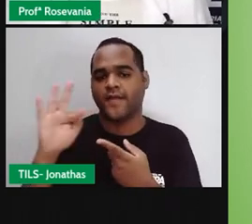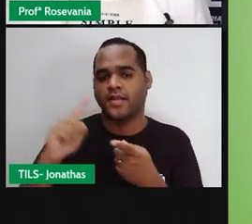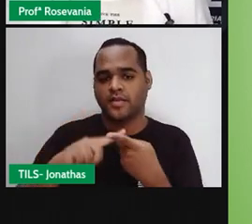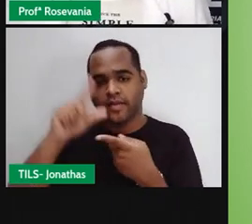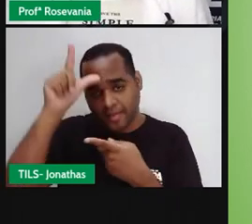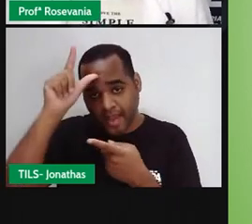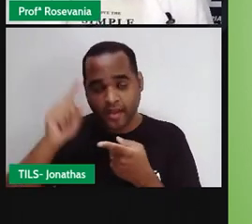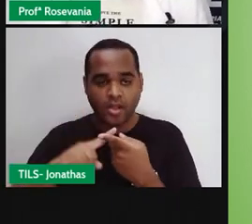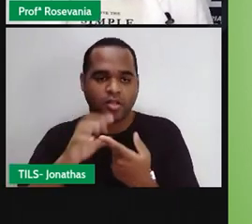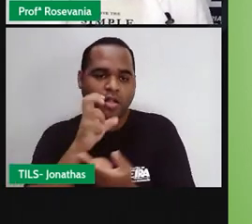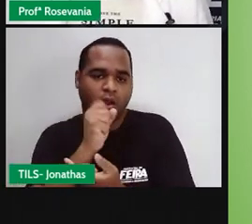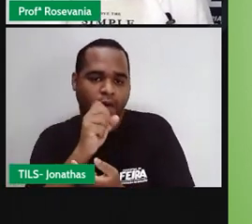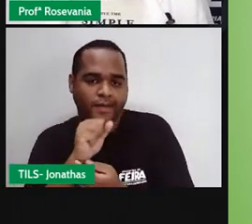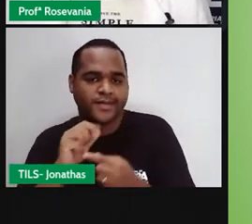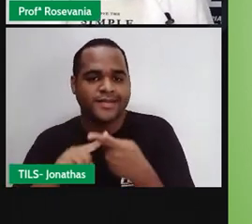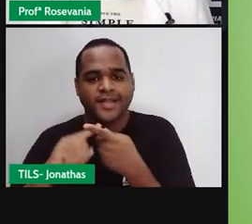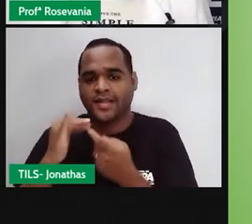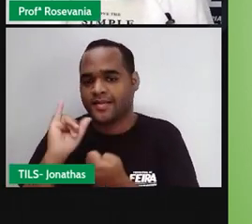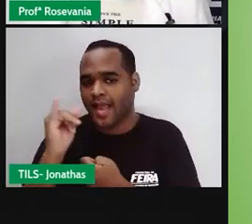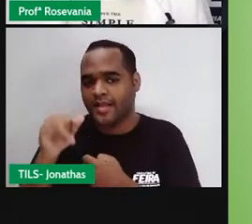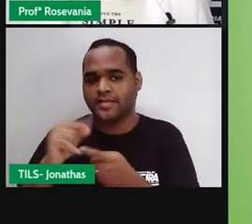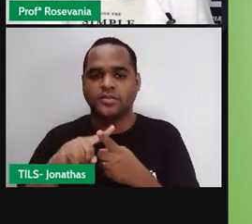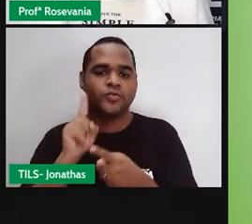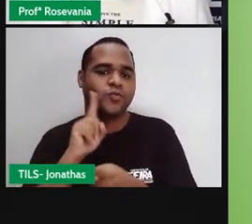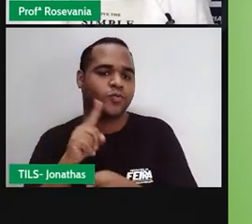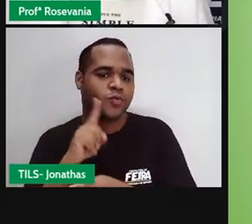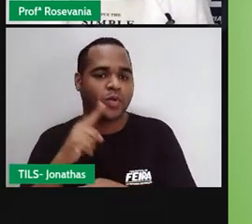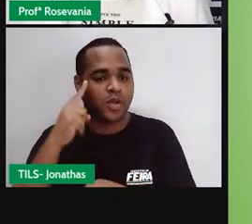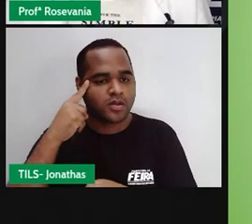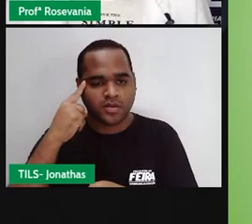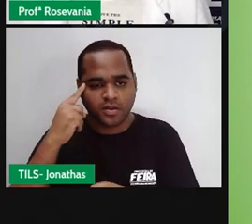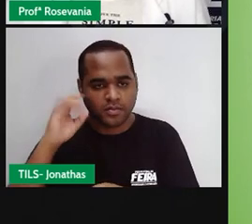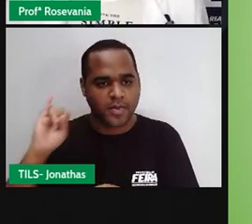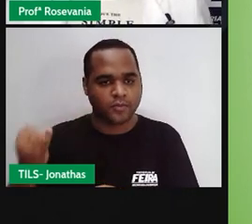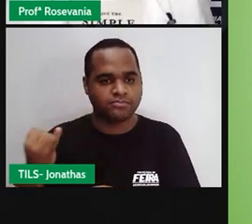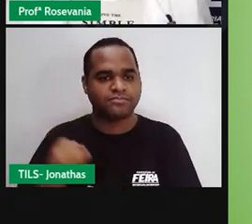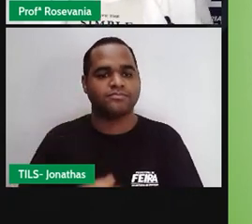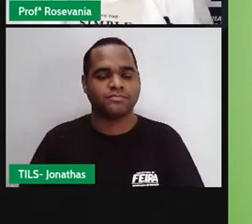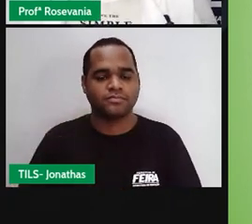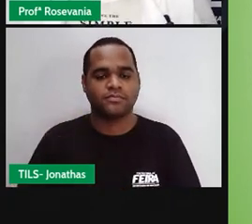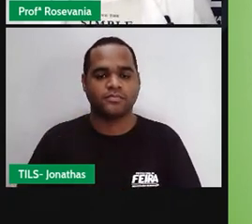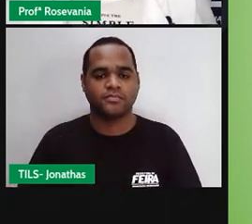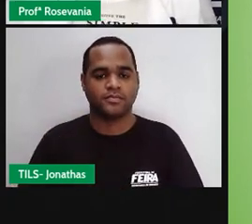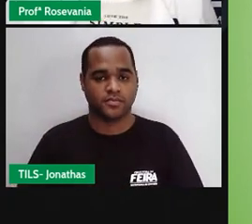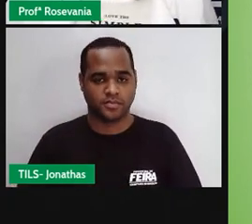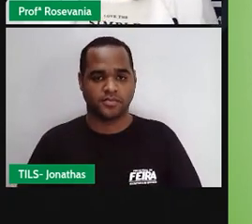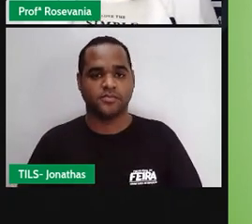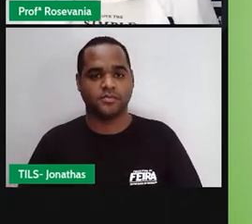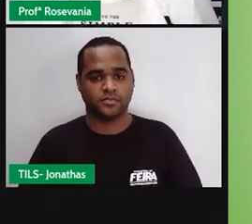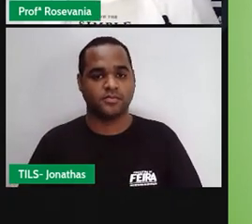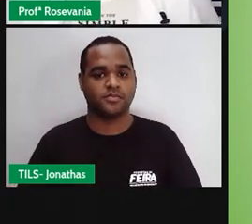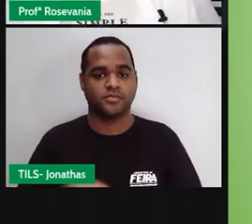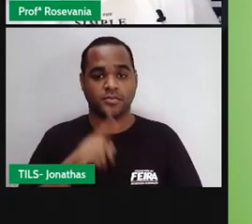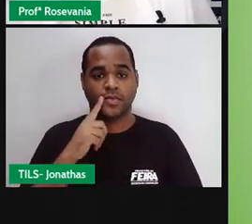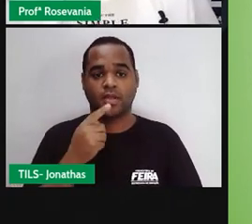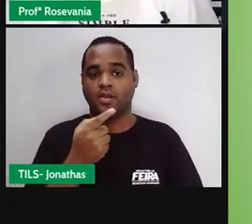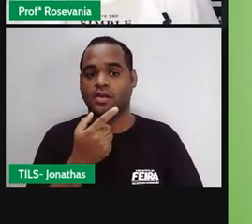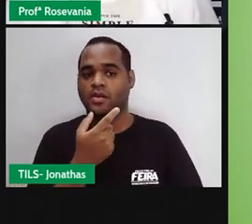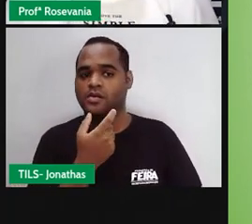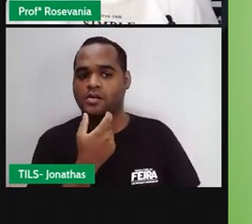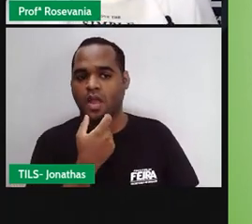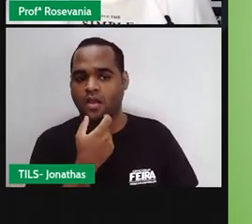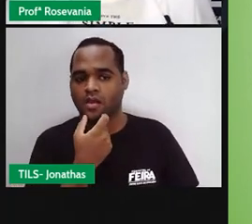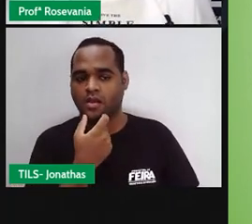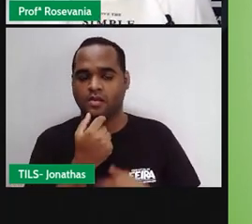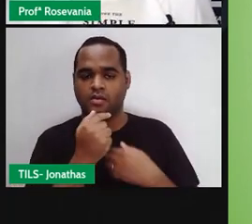Holanda, a Itália, né, os Estados Unidos e o Japão, mas principalmente, né, saindo de lá da Inglaterra para ir para os